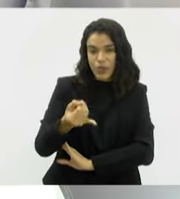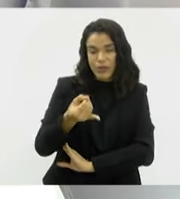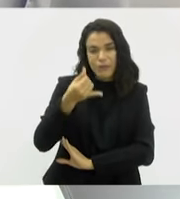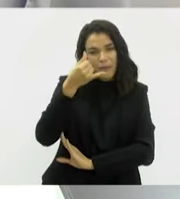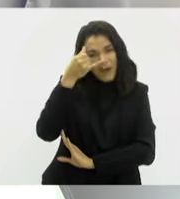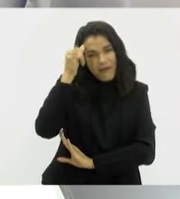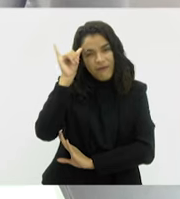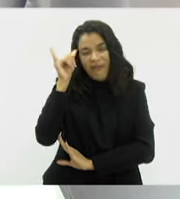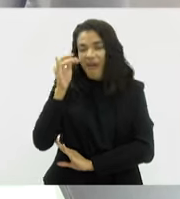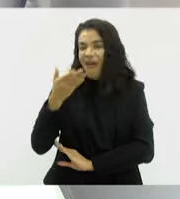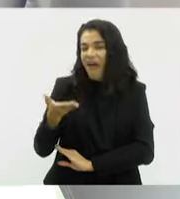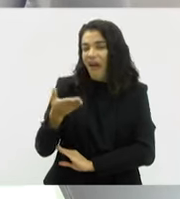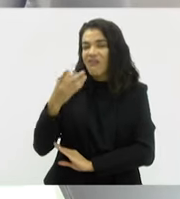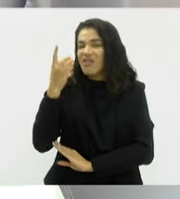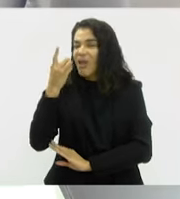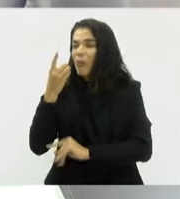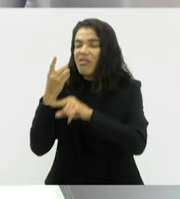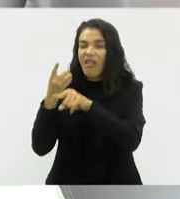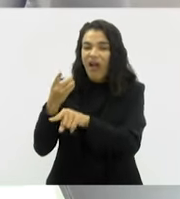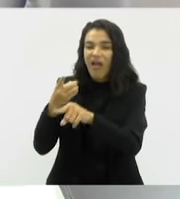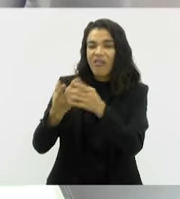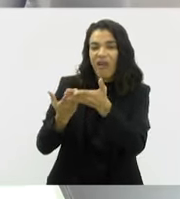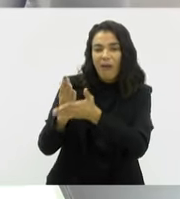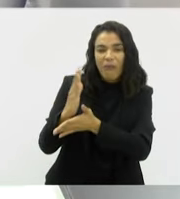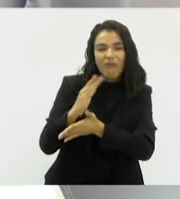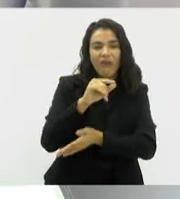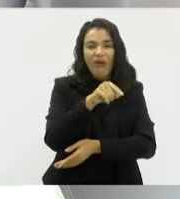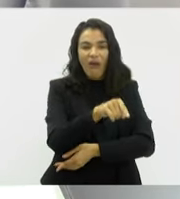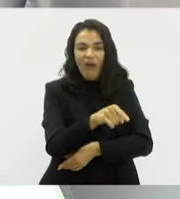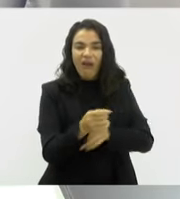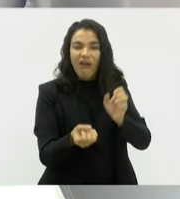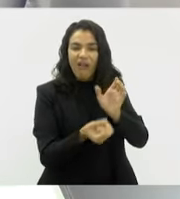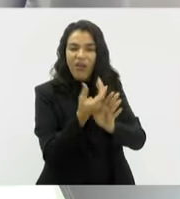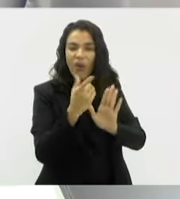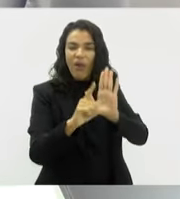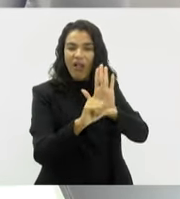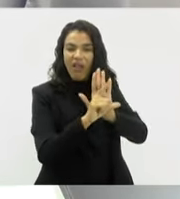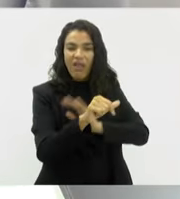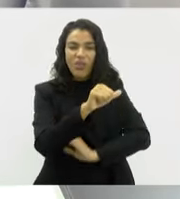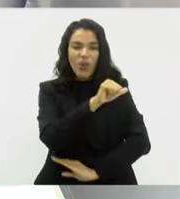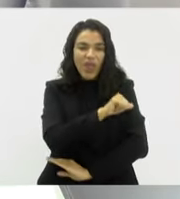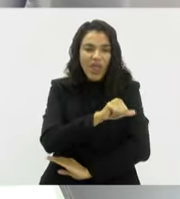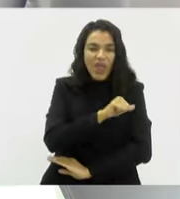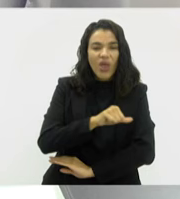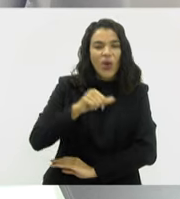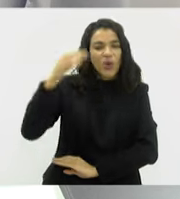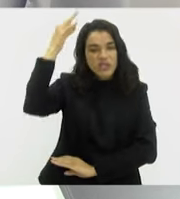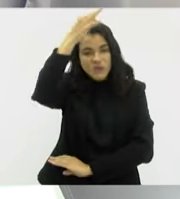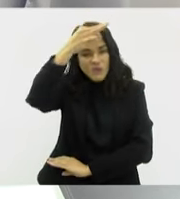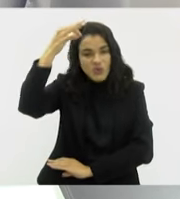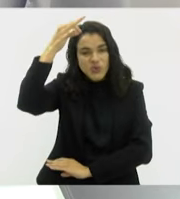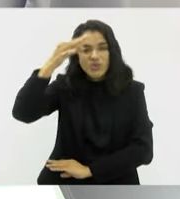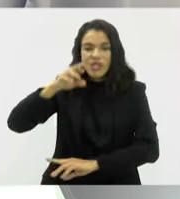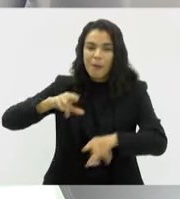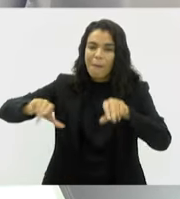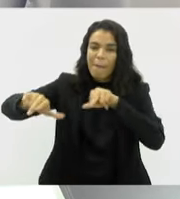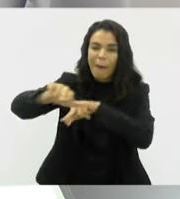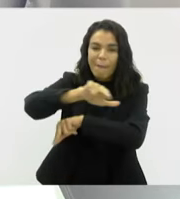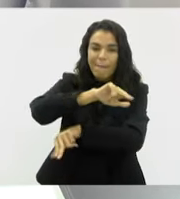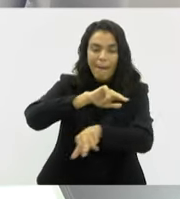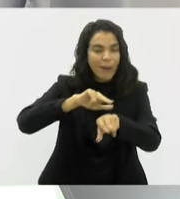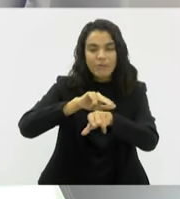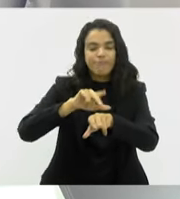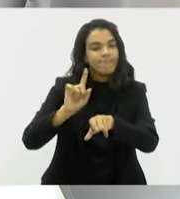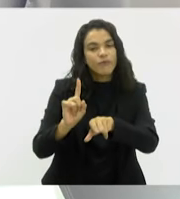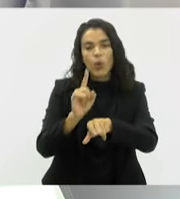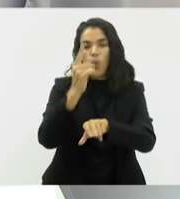da criança. Ah, foi o deputado tal que aprovou, que fez a Assembleia do Rio, do Espírito Santo, ou de qualquer outro estado ser signatário.